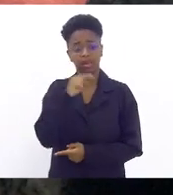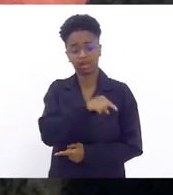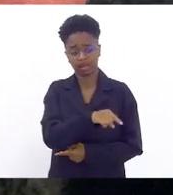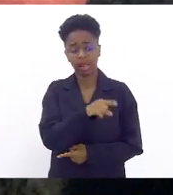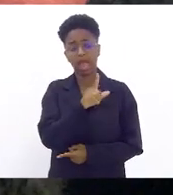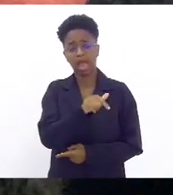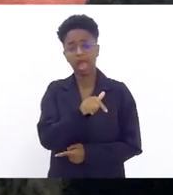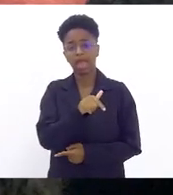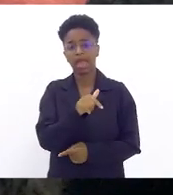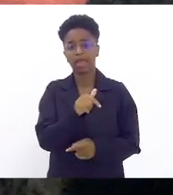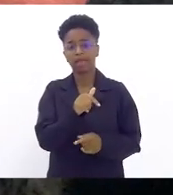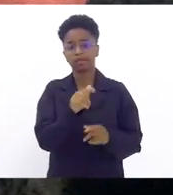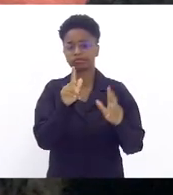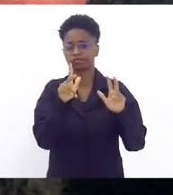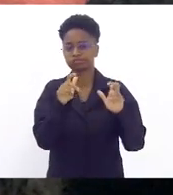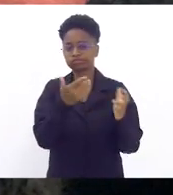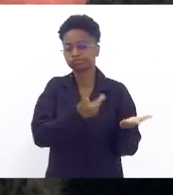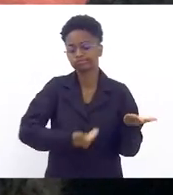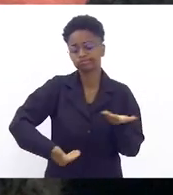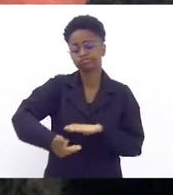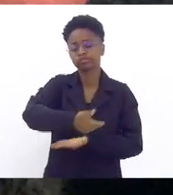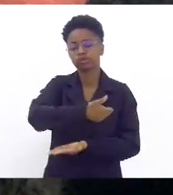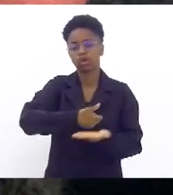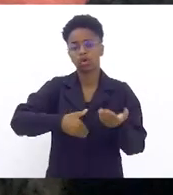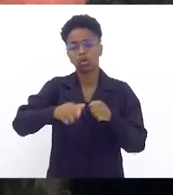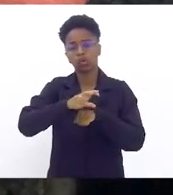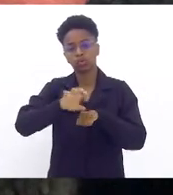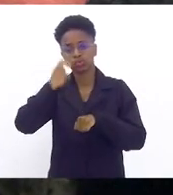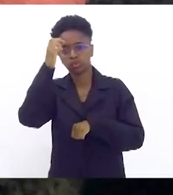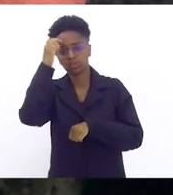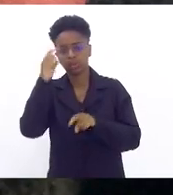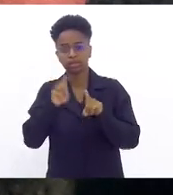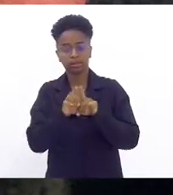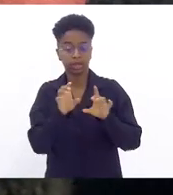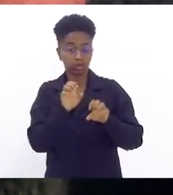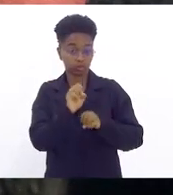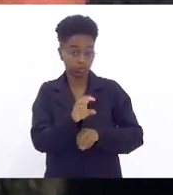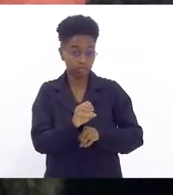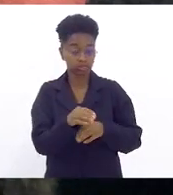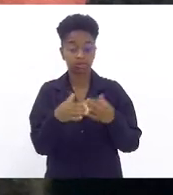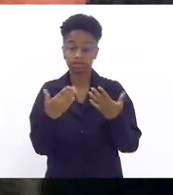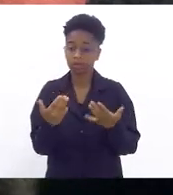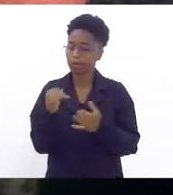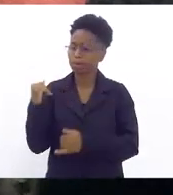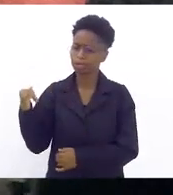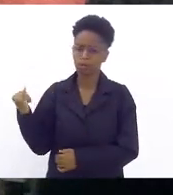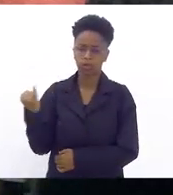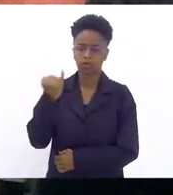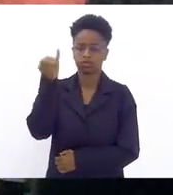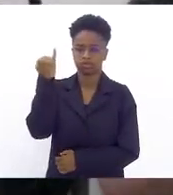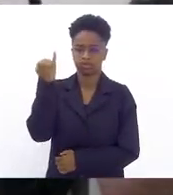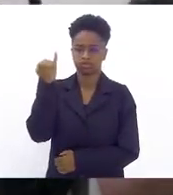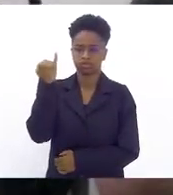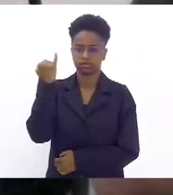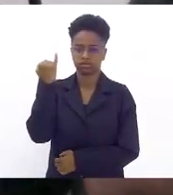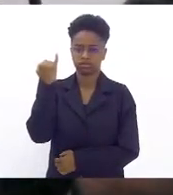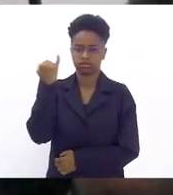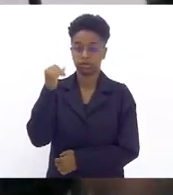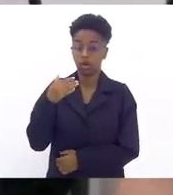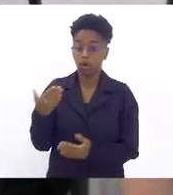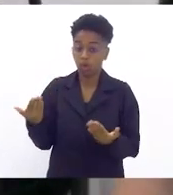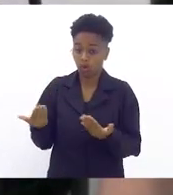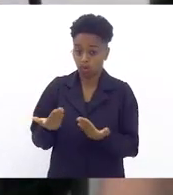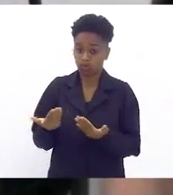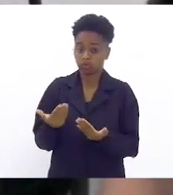interface entre a cultura e educação então é muito importante que a gente tenha hoje